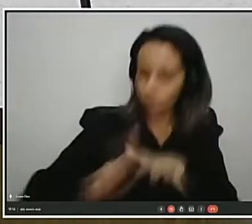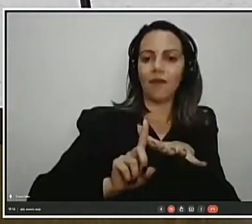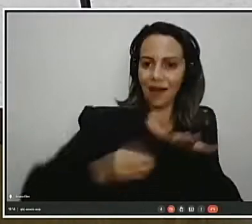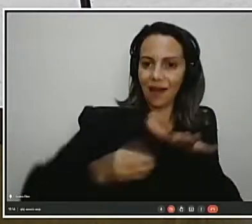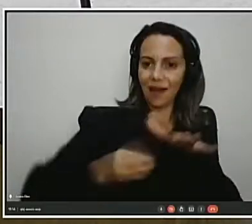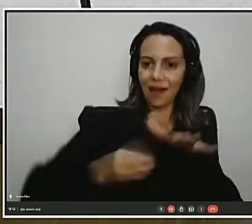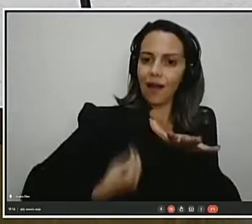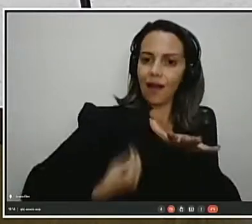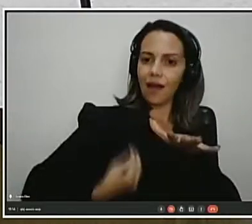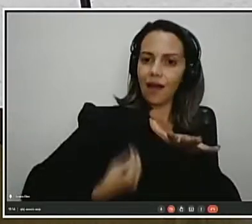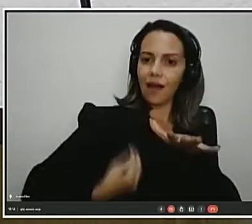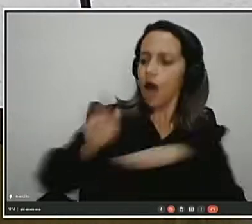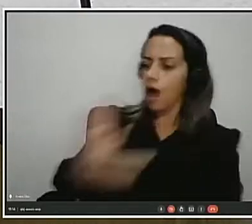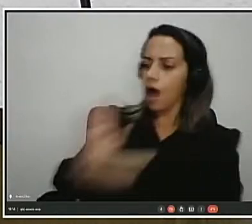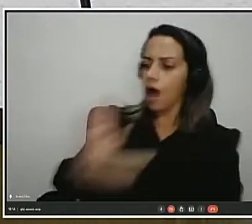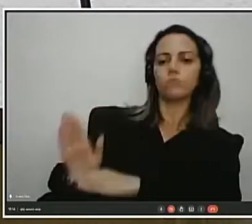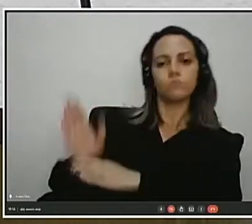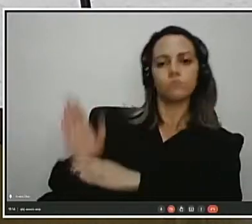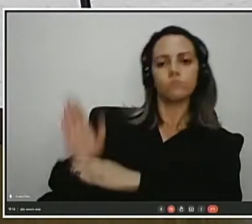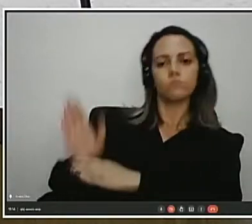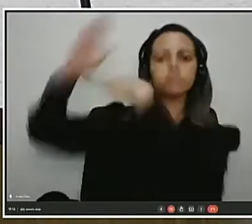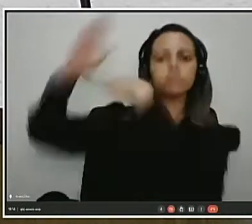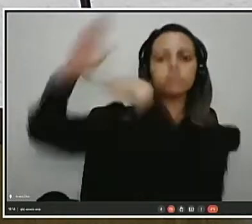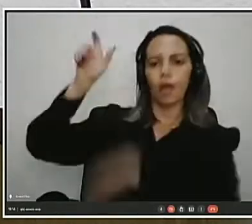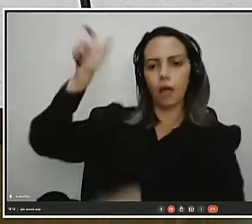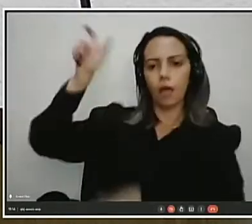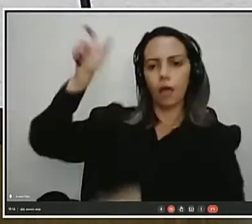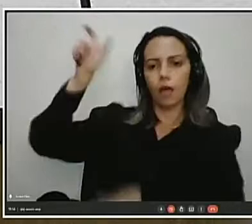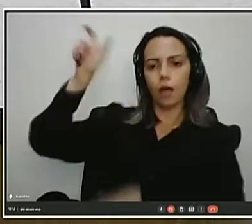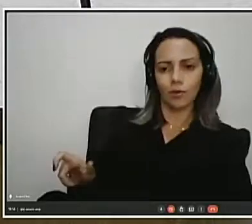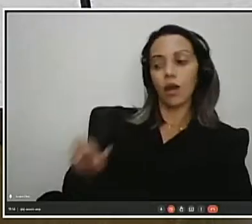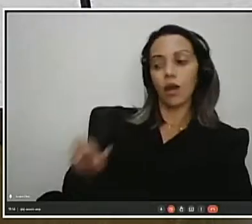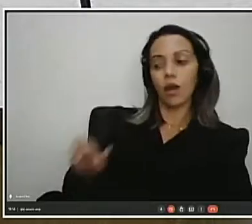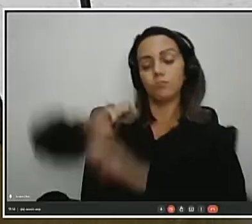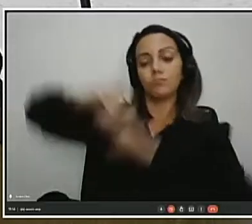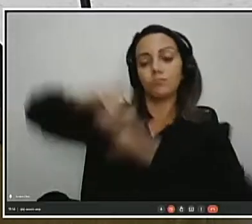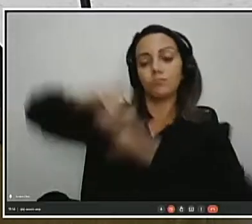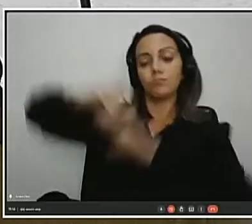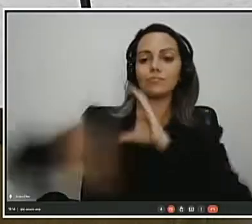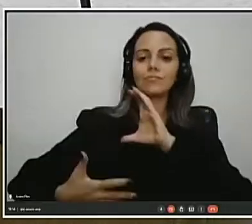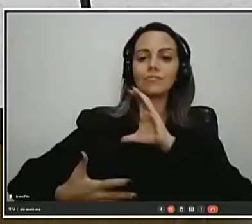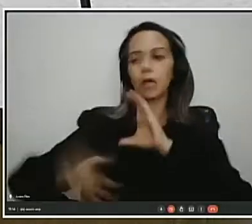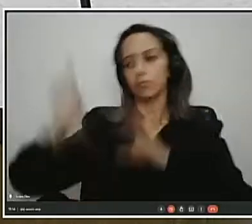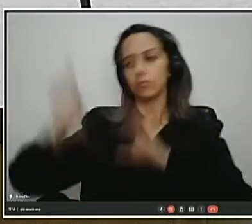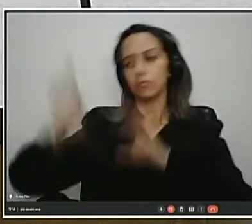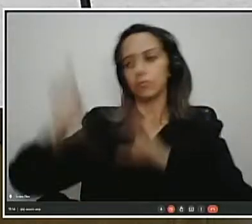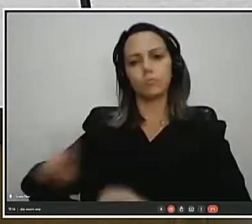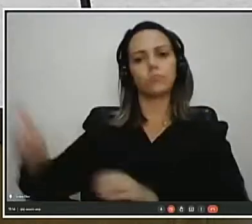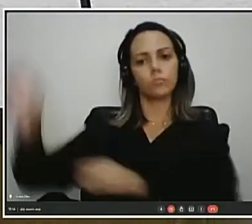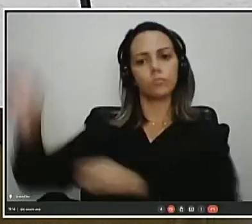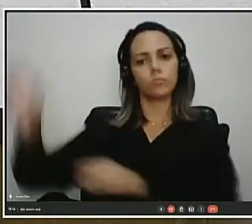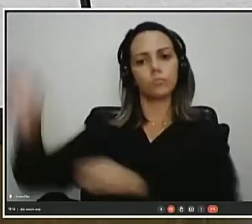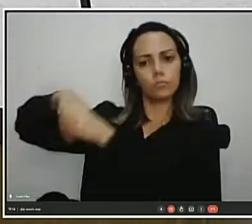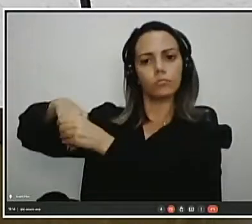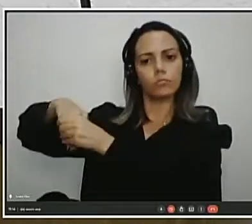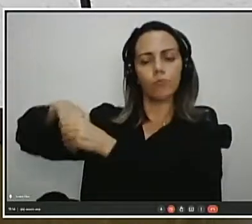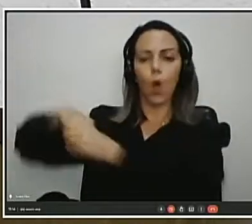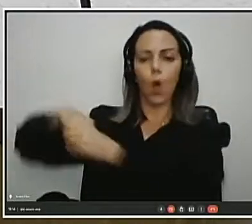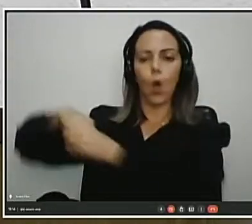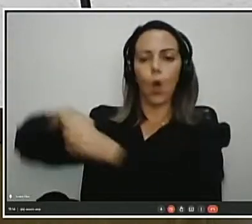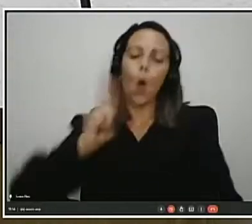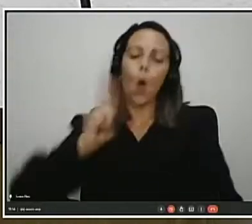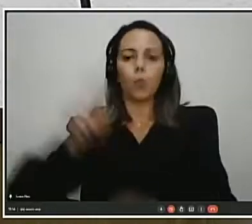pleno desenvolvimento de uma pessoa, ainda que traga como característica a sua deficiência ou um atraso